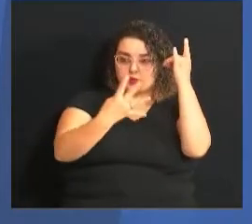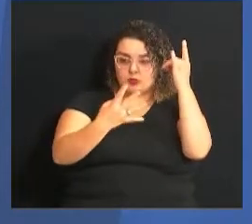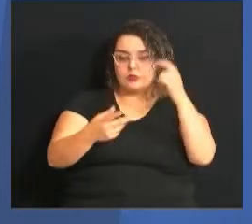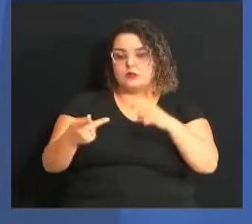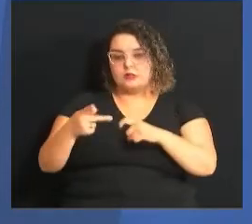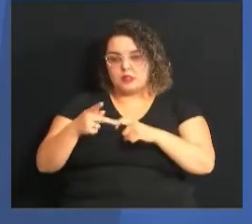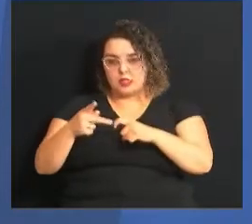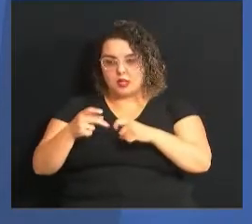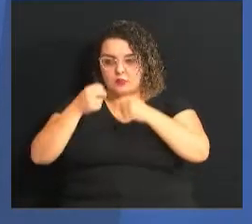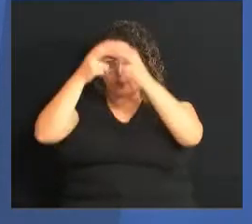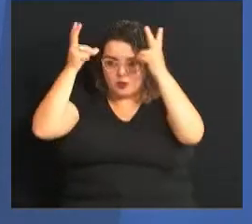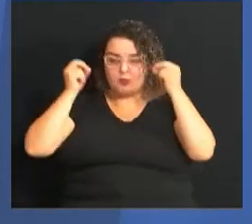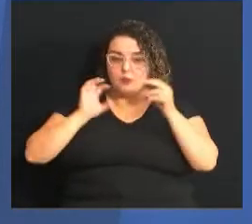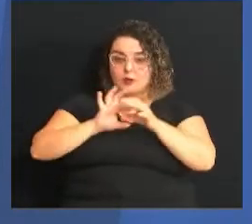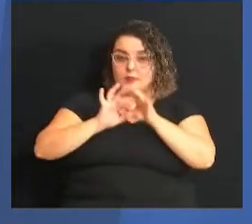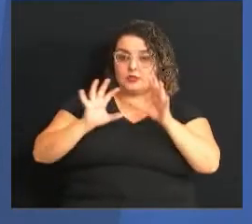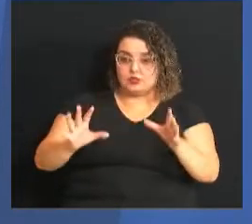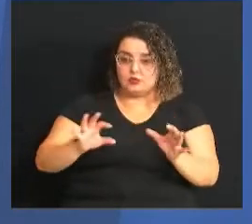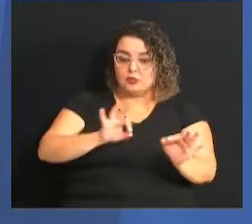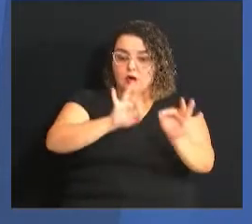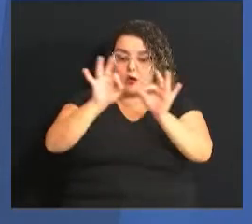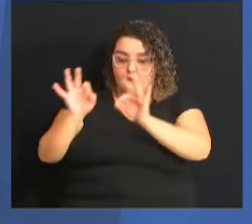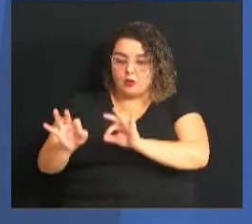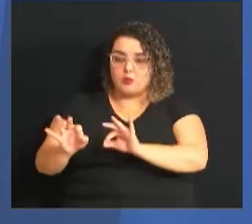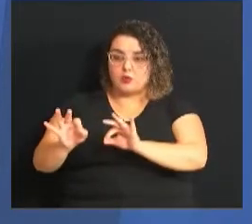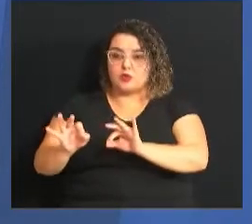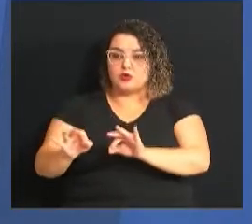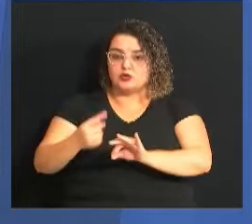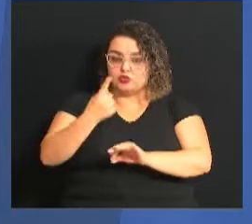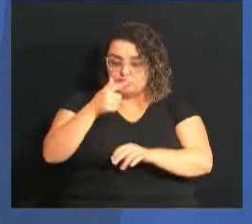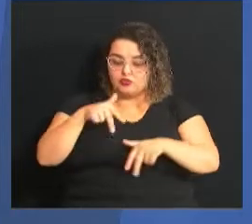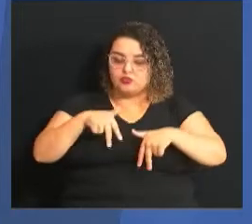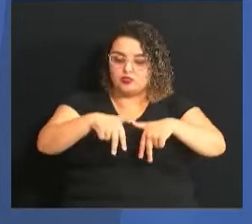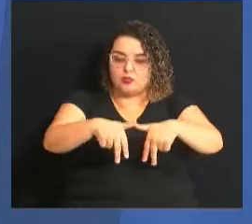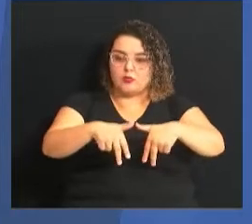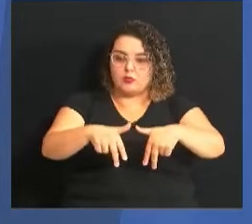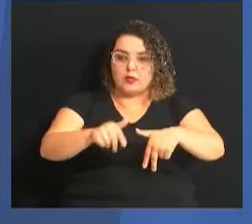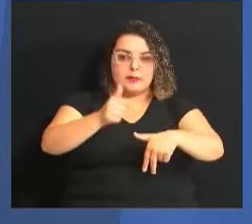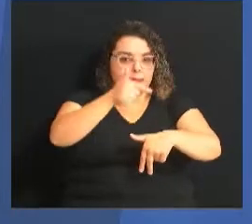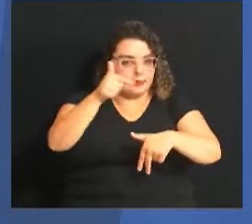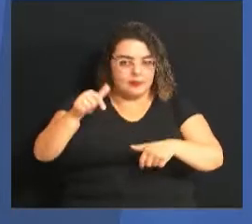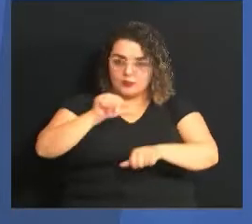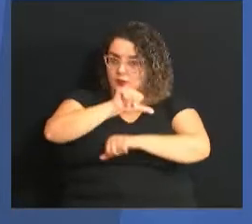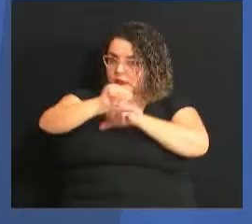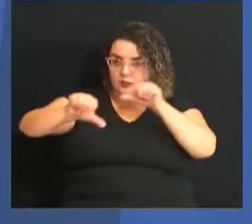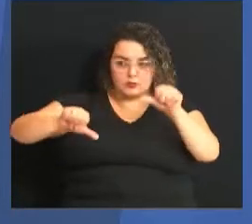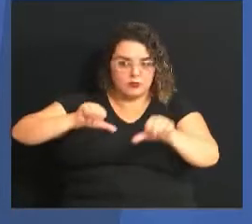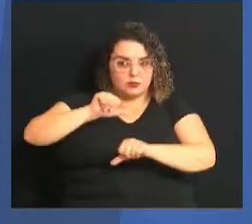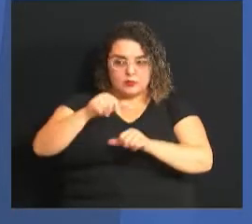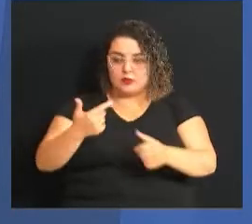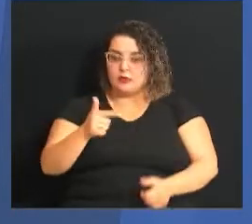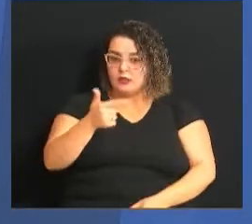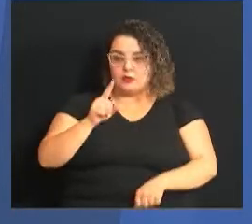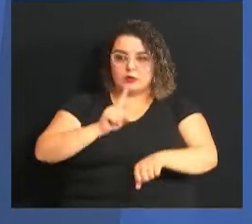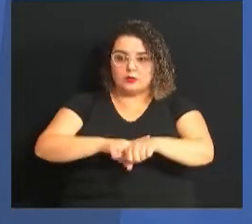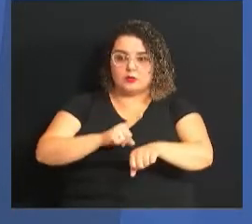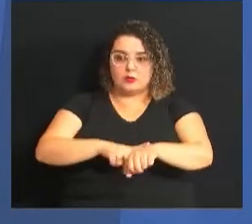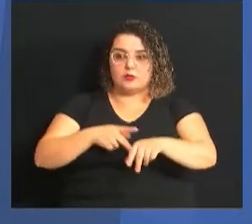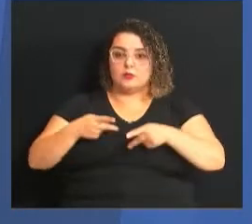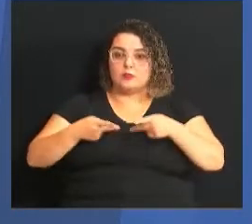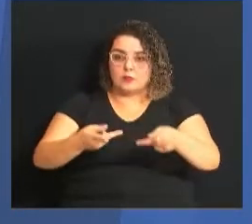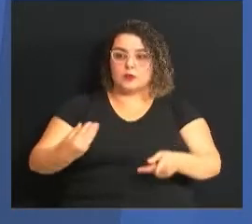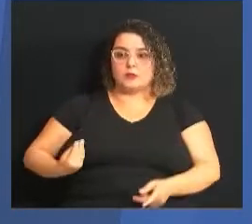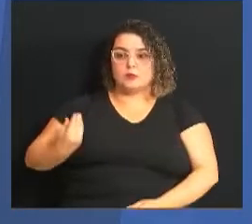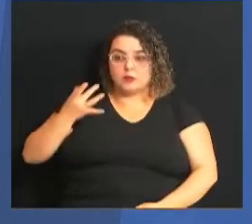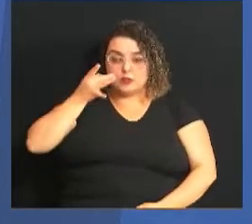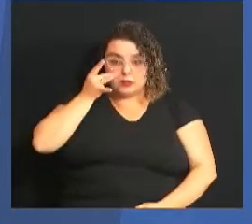será permitido o acompanhamento de um familiar sem revezamento. Não há horário de visita presencial. E já na